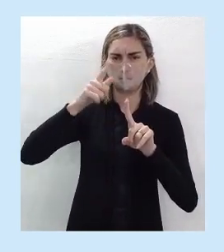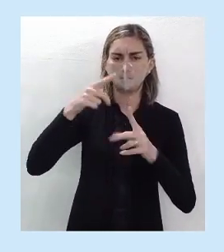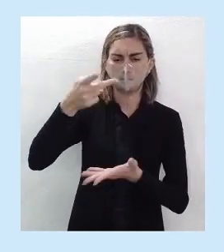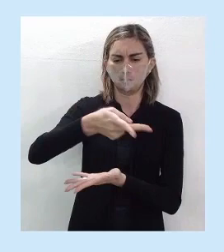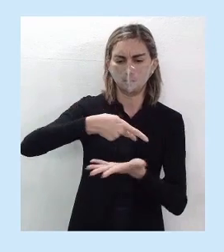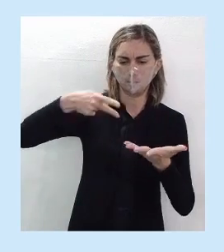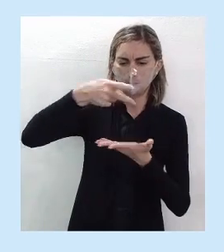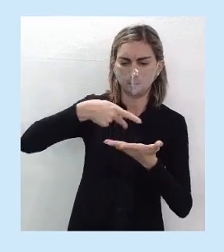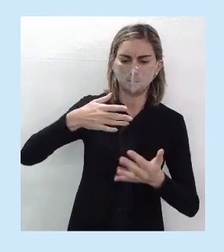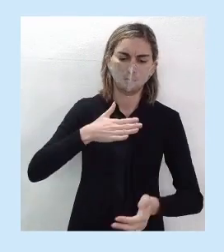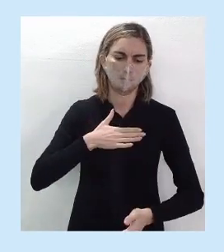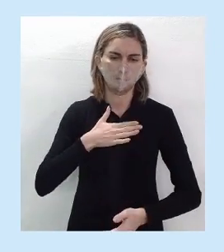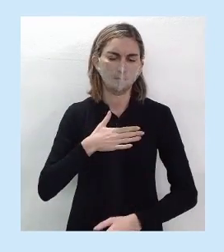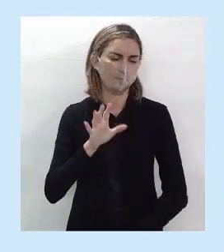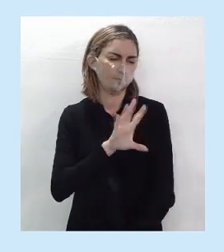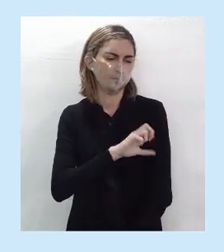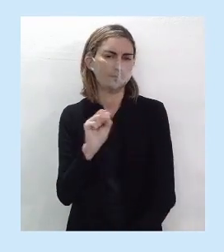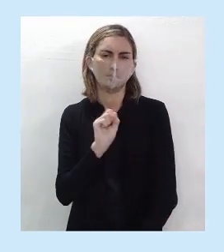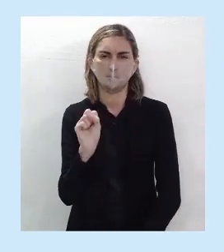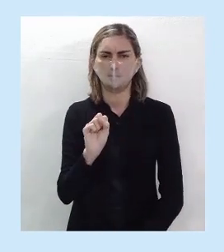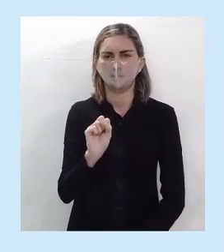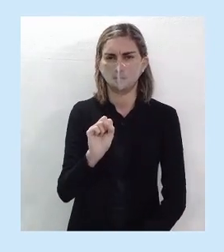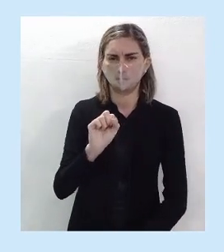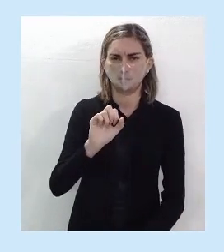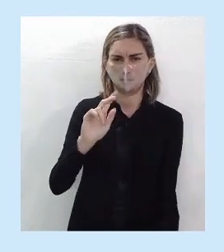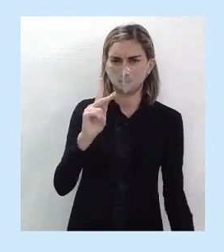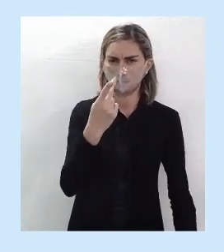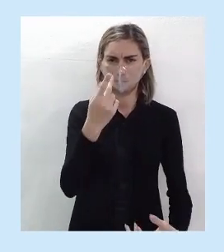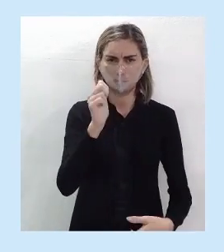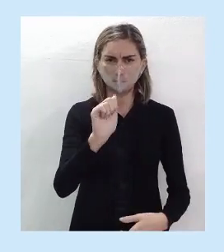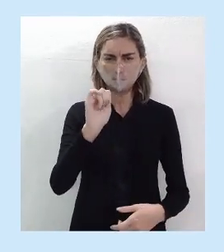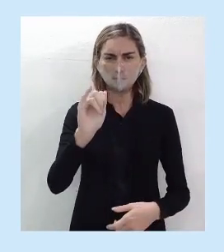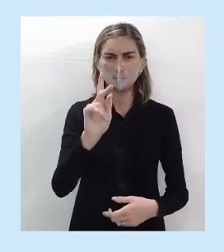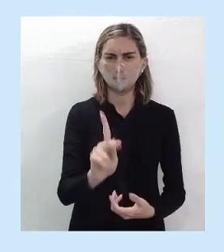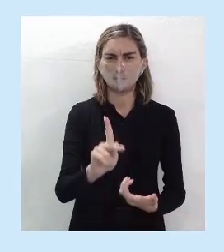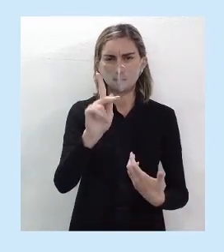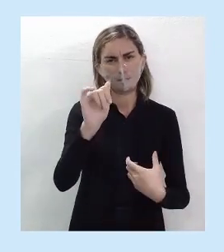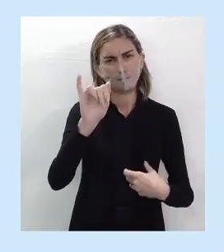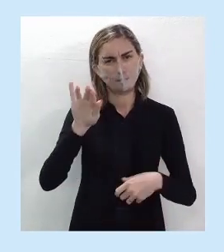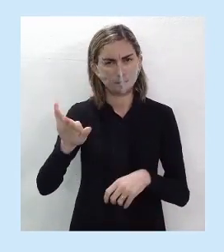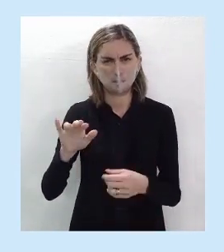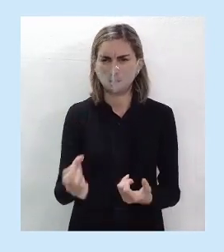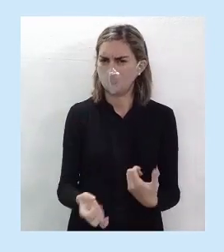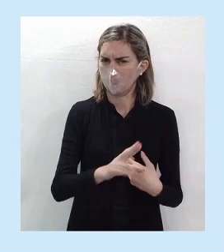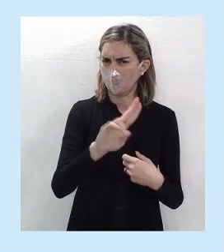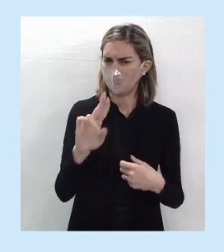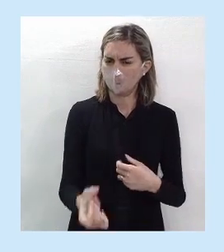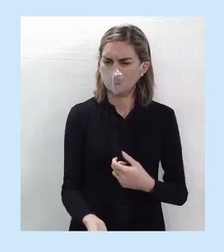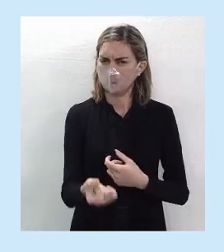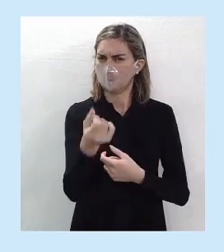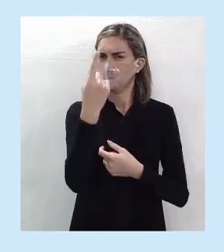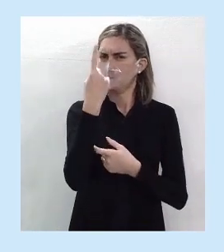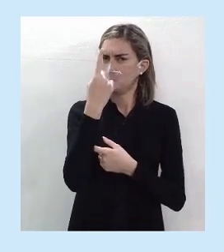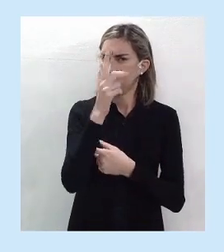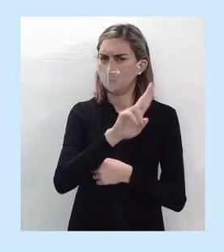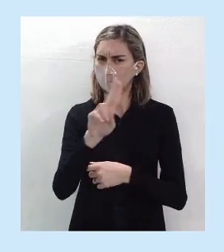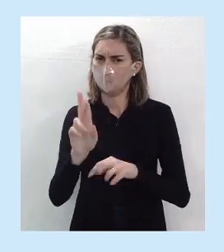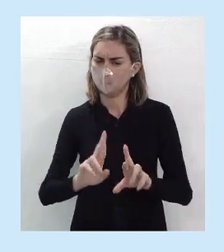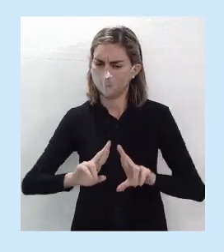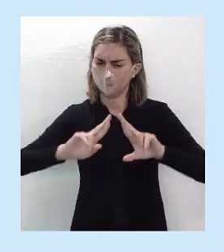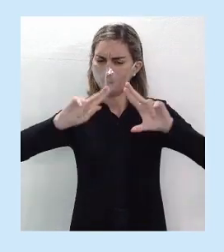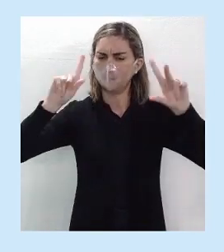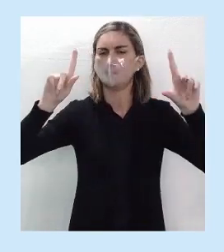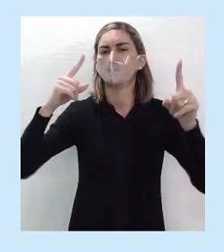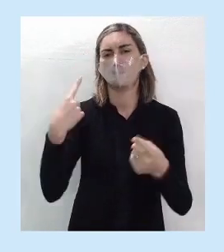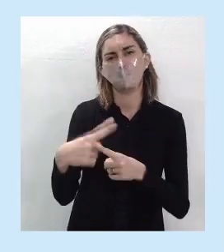poema que eu adoro, que é o haikai. E aí você diz assim, que nome estranho. Um nome muito estranho,